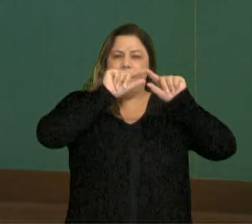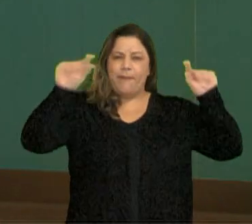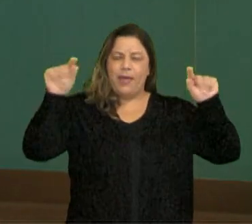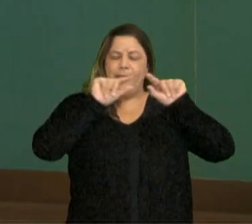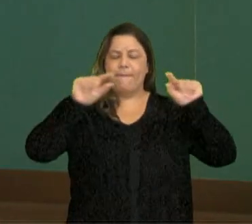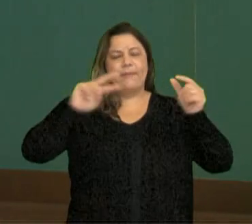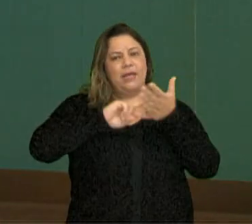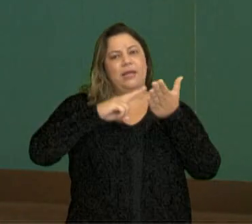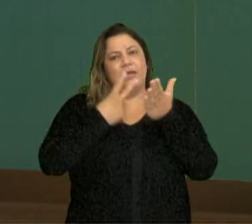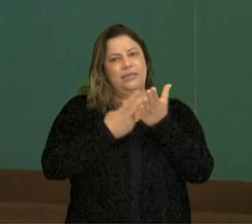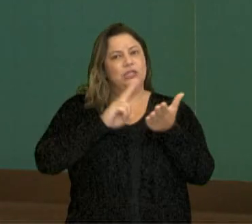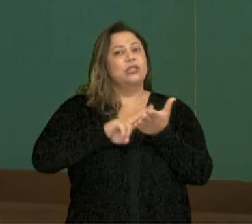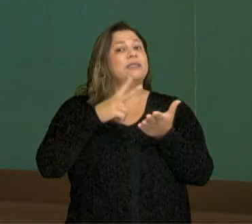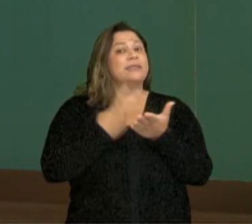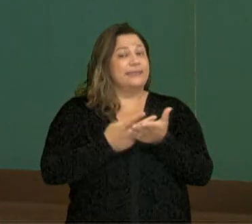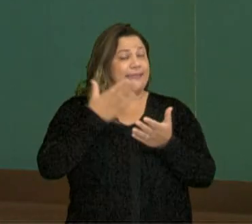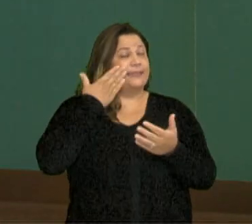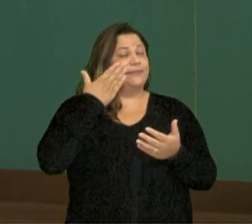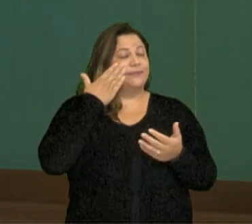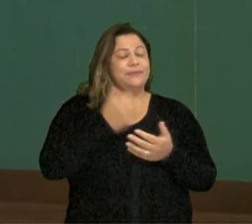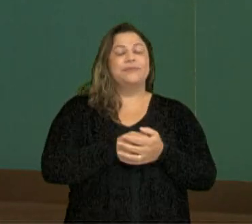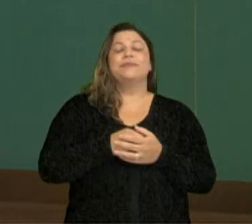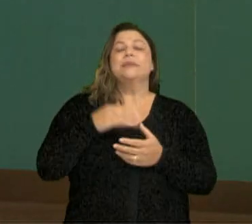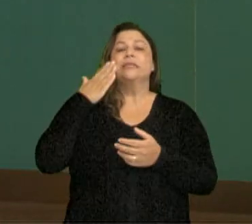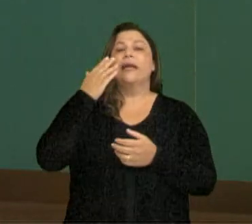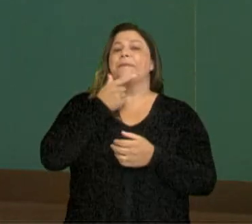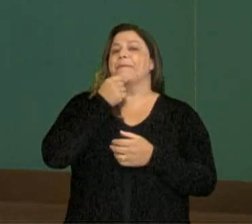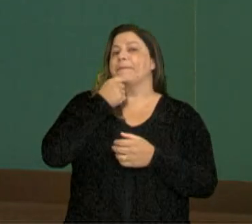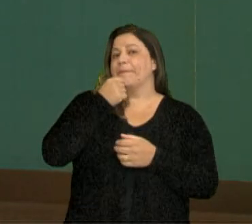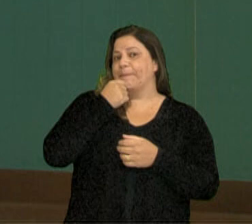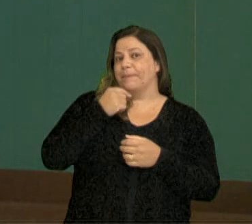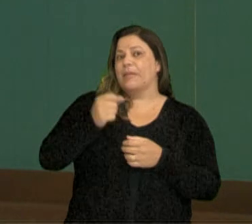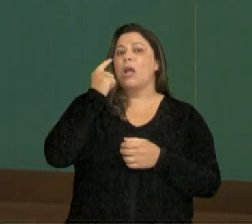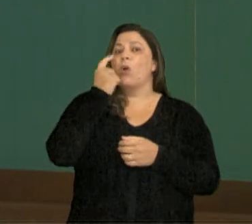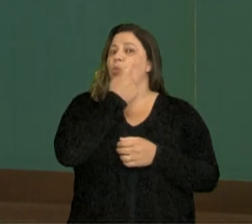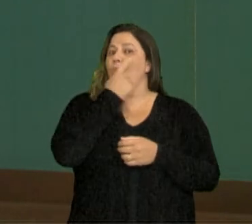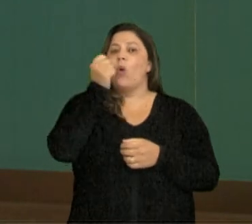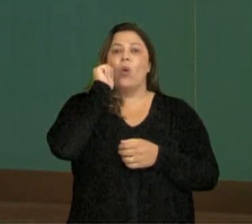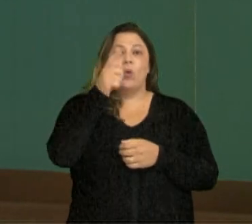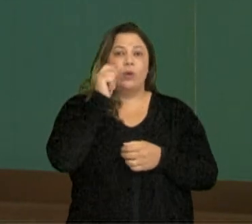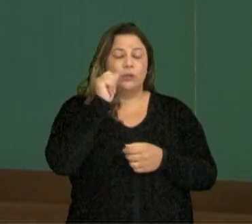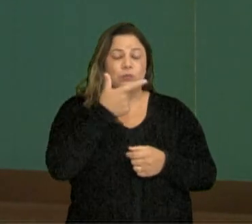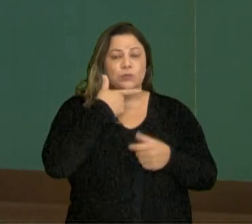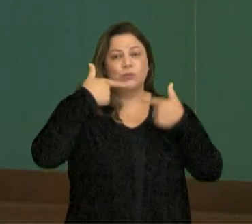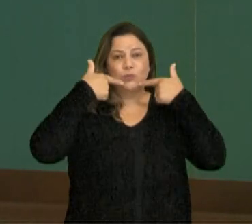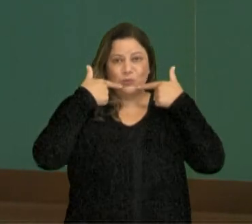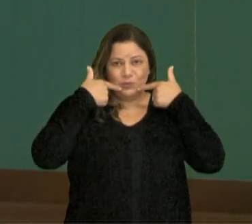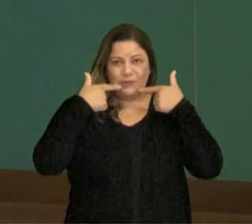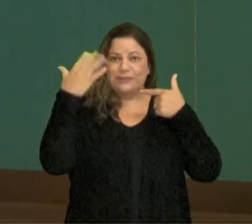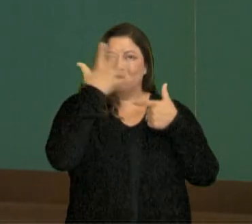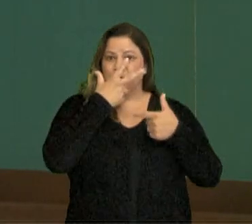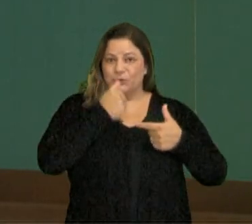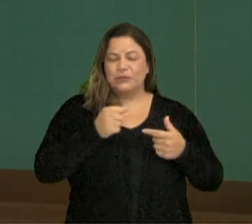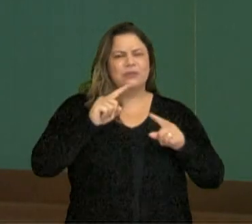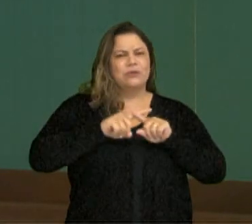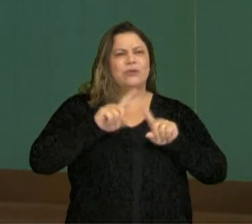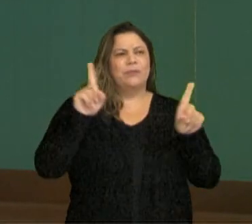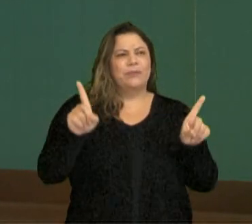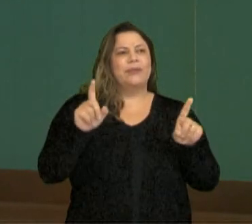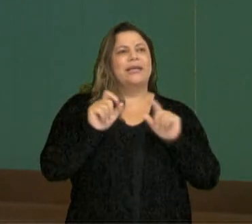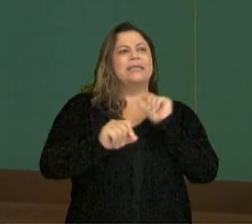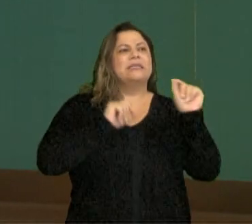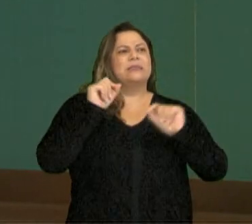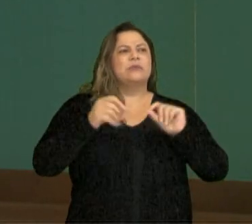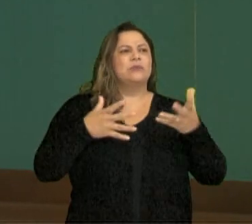sabe a tradução. Já sabe que John tem olhos azuis e um sorriso bonito. Mas quais são as content